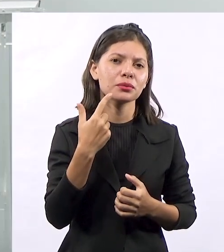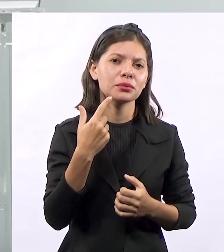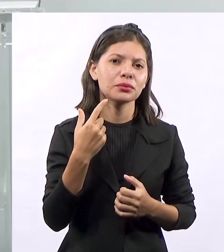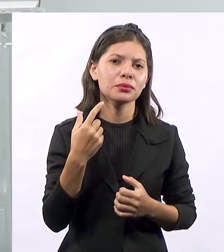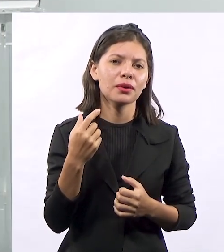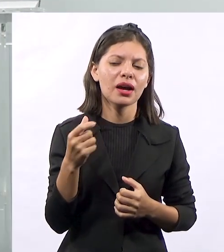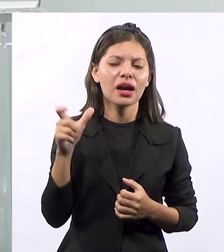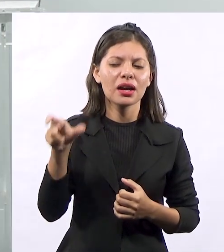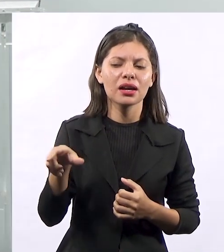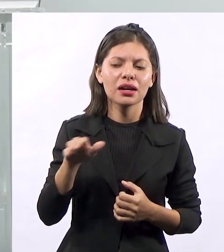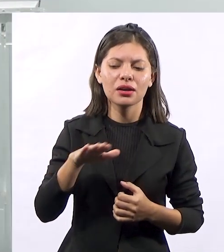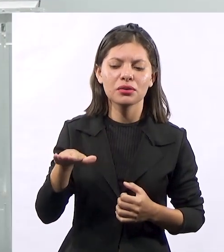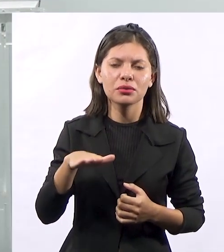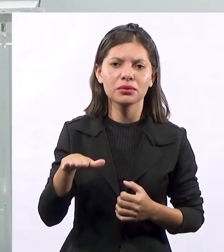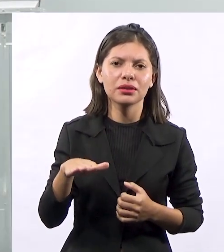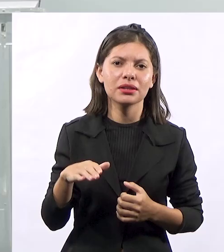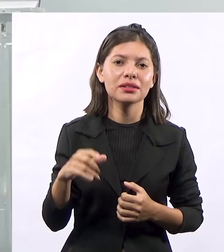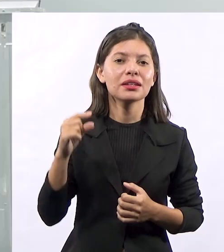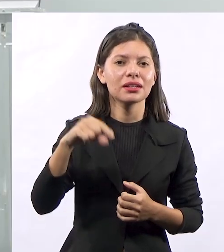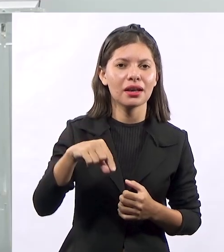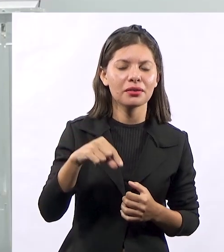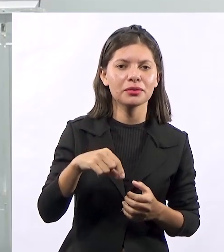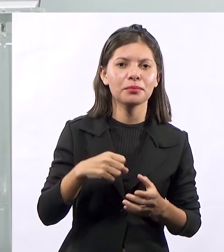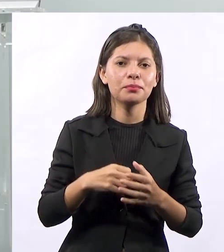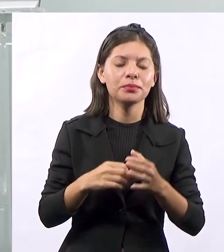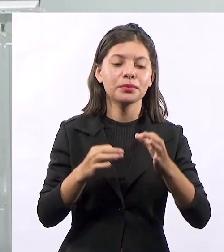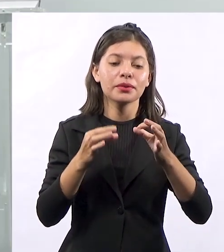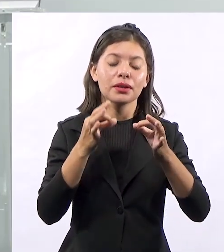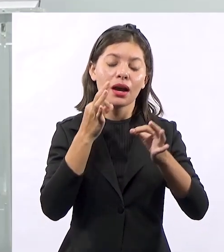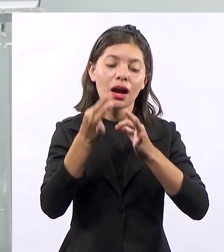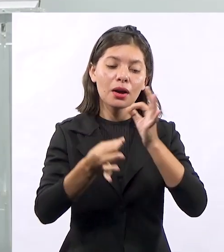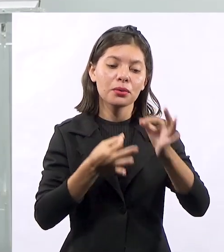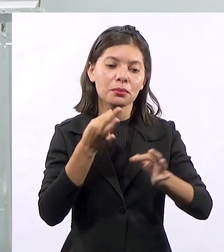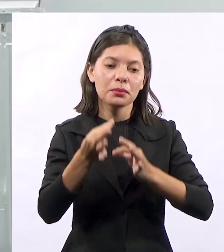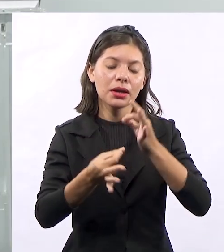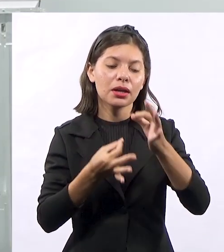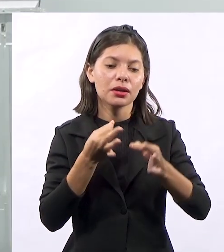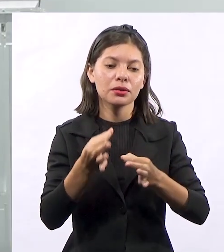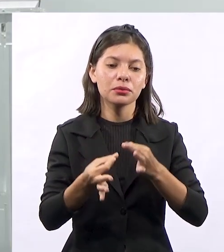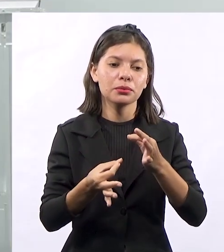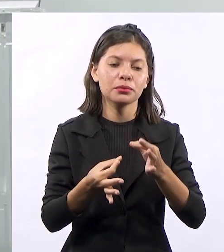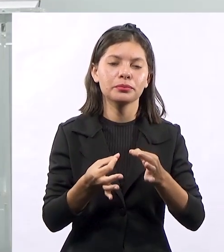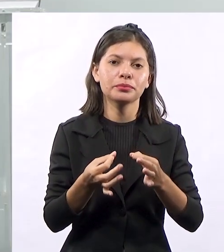pode alegar que ele estava sim. Então, os argumentos,